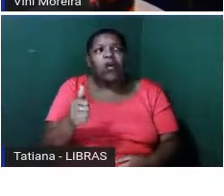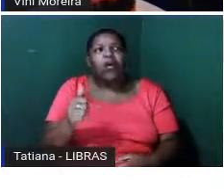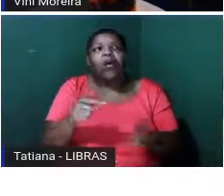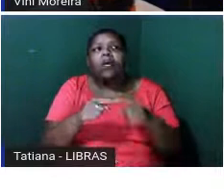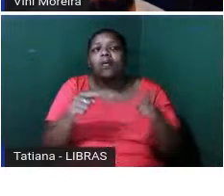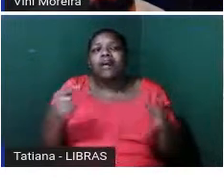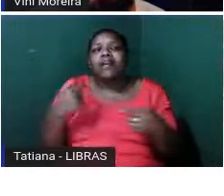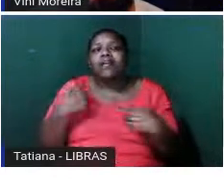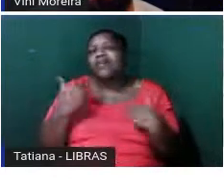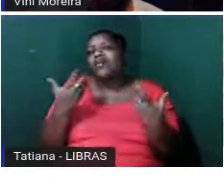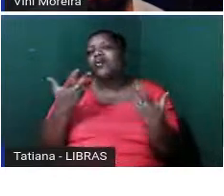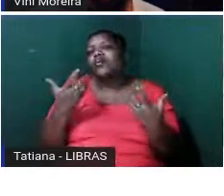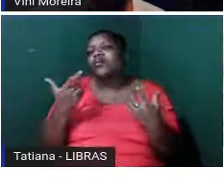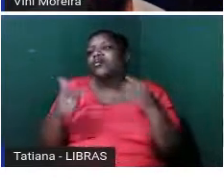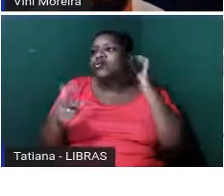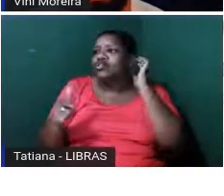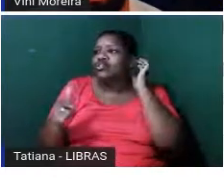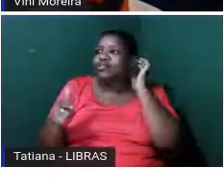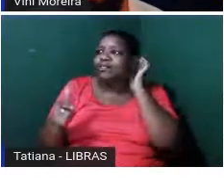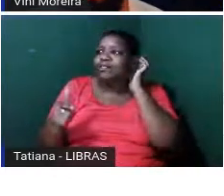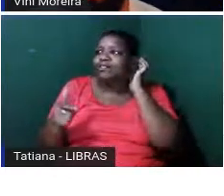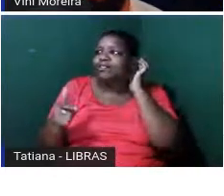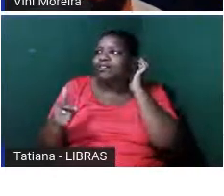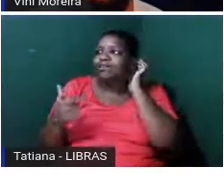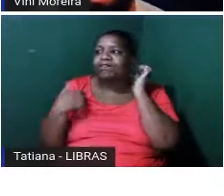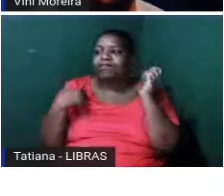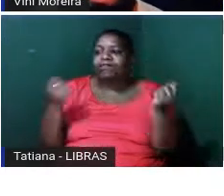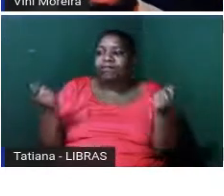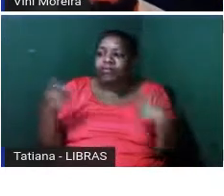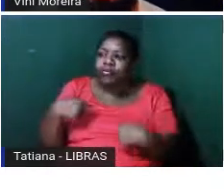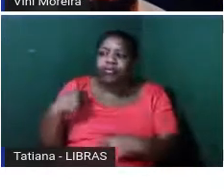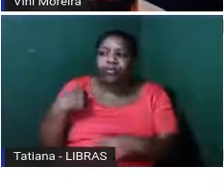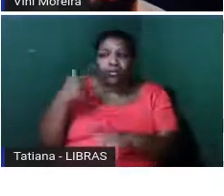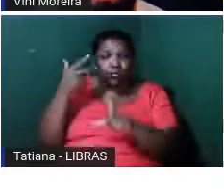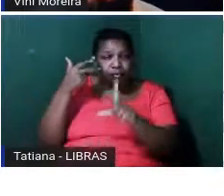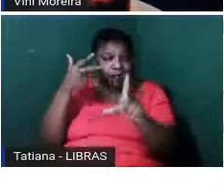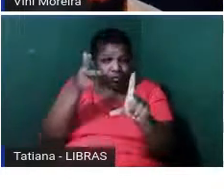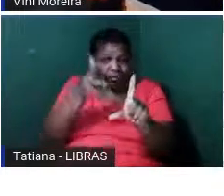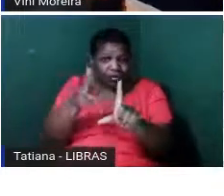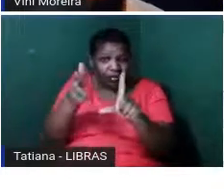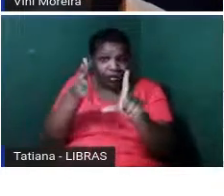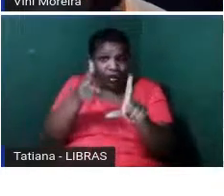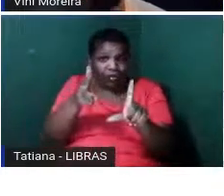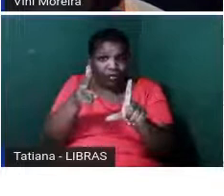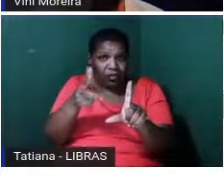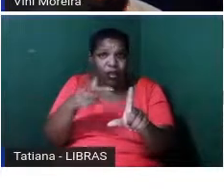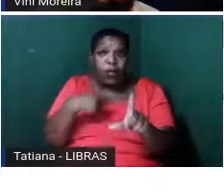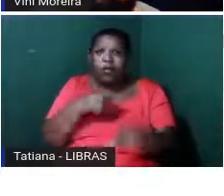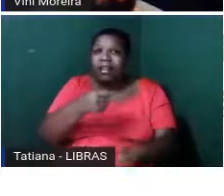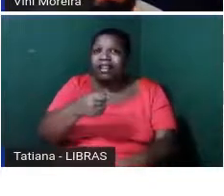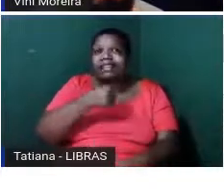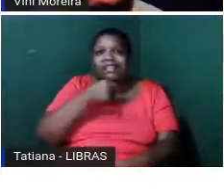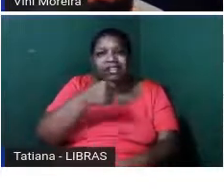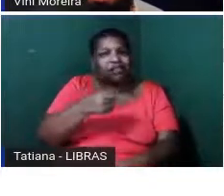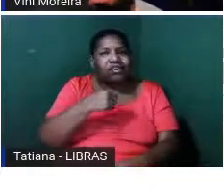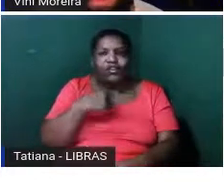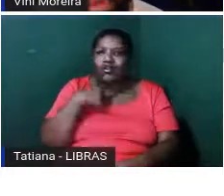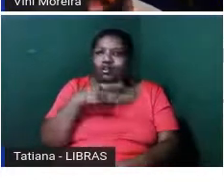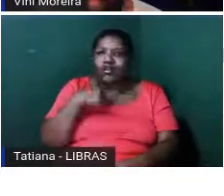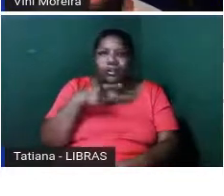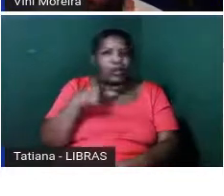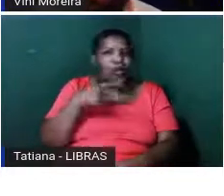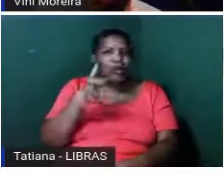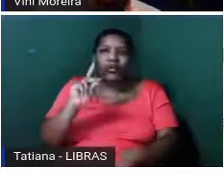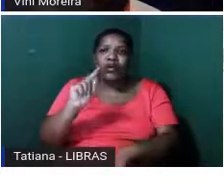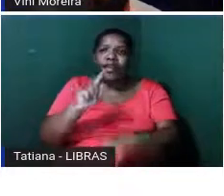mas eu não tinha condição quando eu fui gravar de gravar uma entrevista eu não consegui gravar